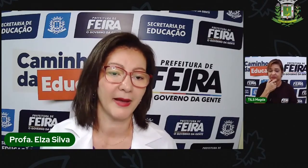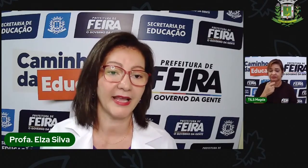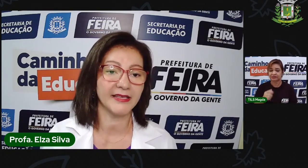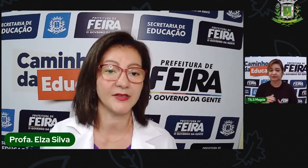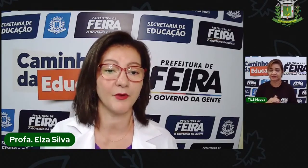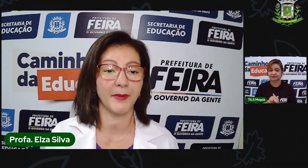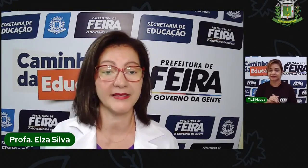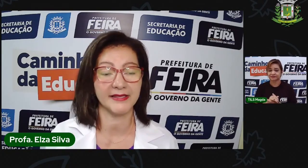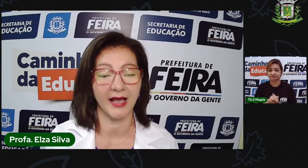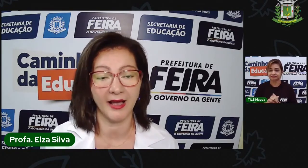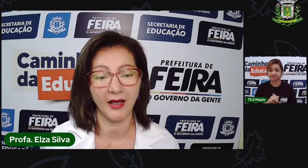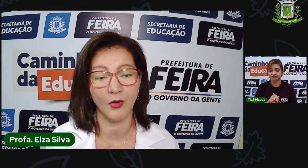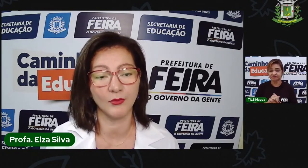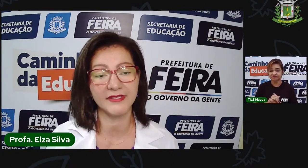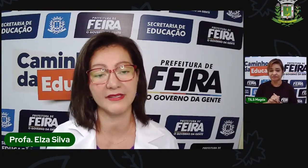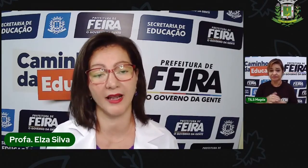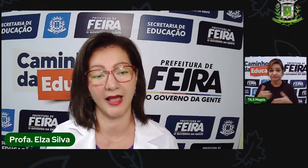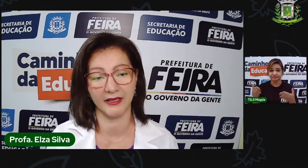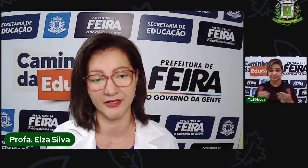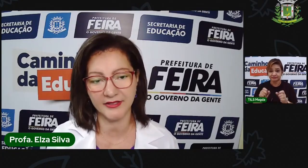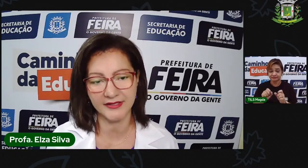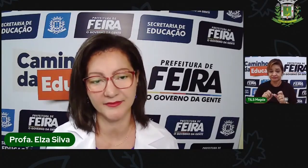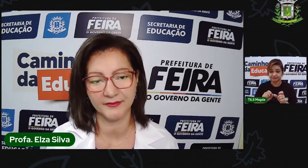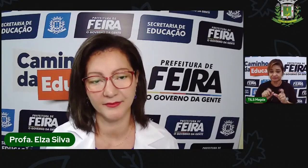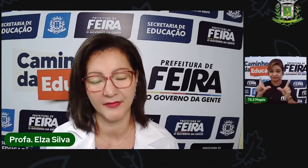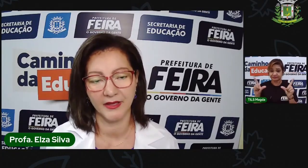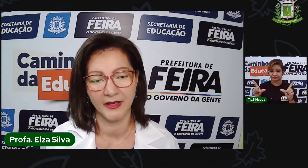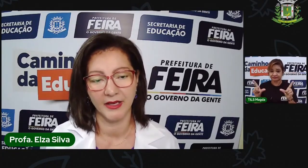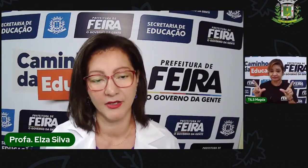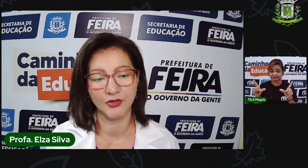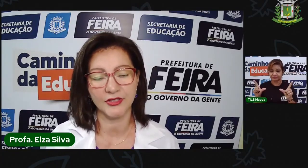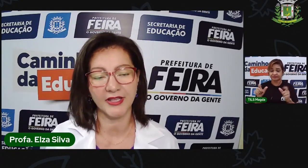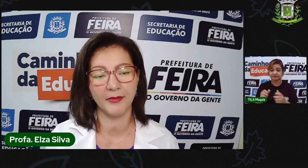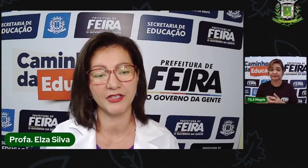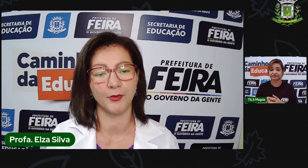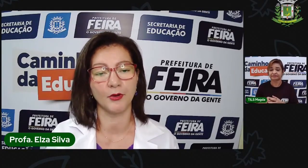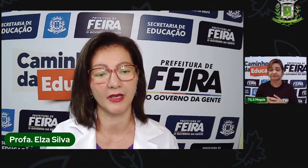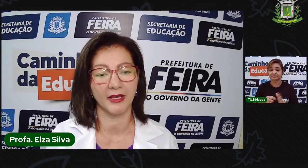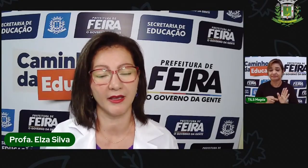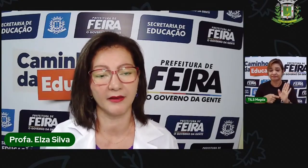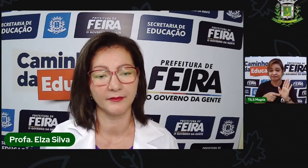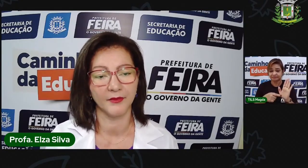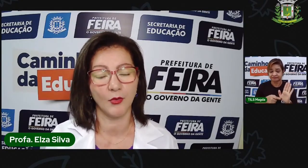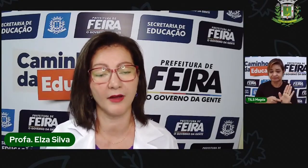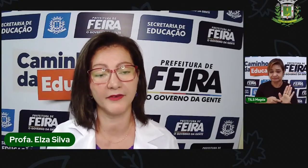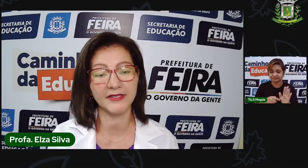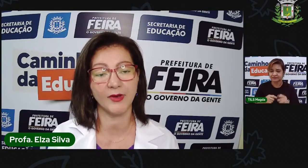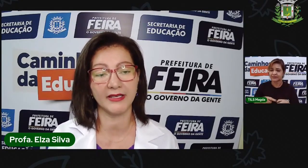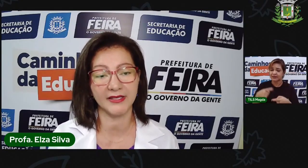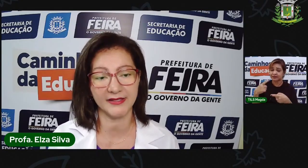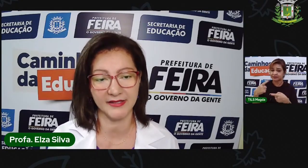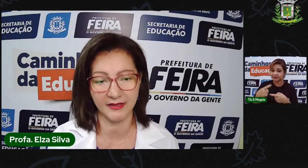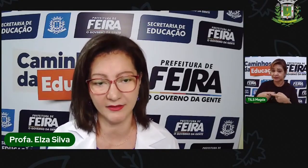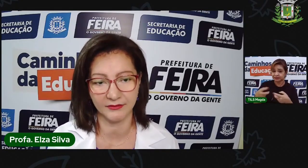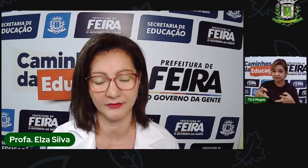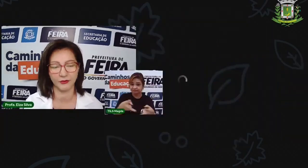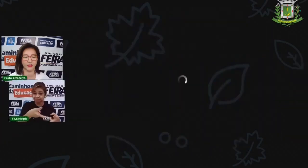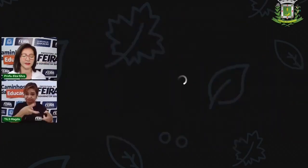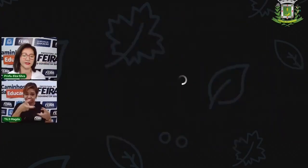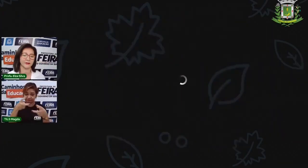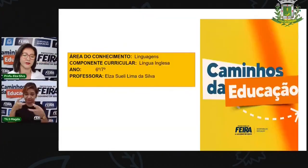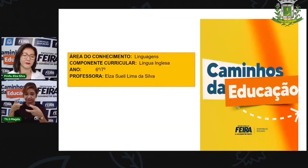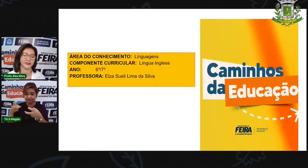Para isso, vou passar alguns slides, justamente porque, com a visualização